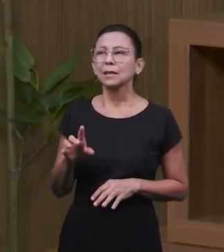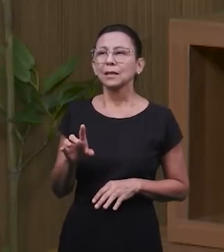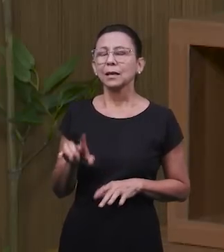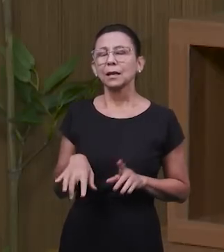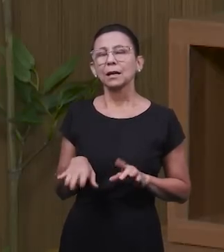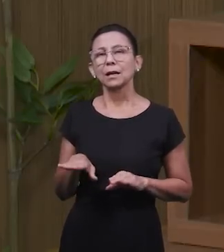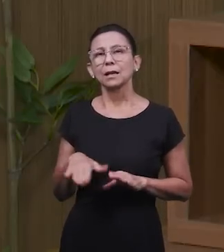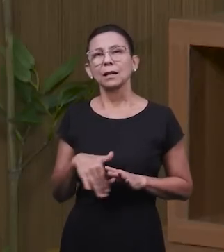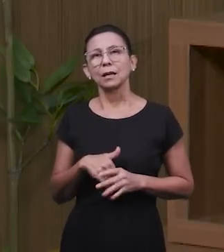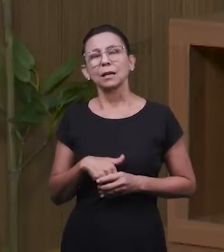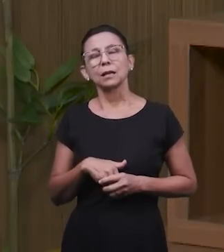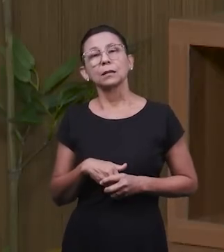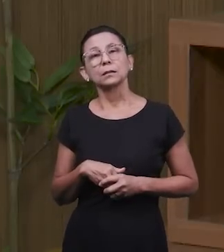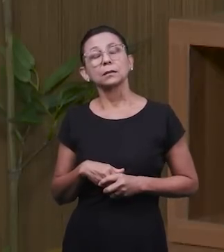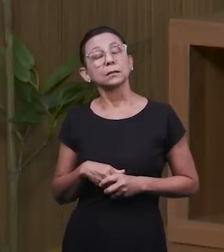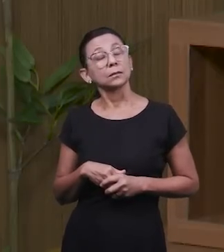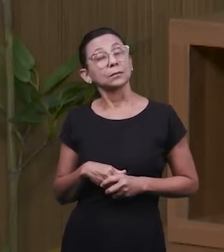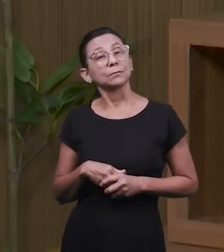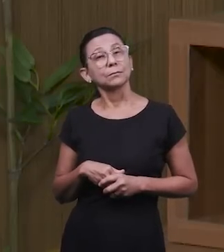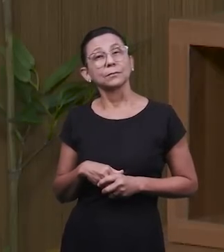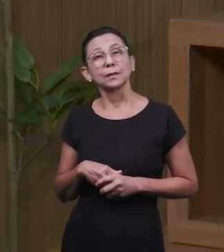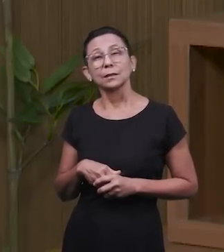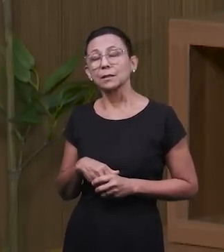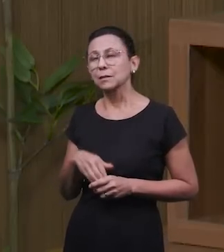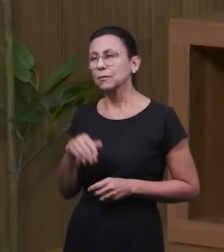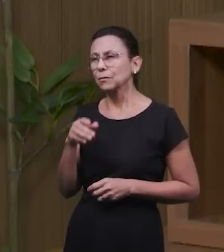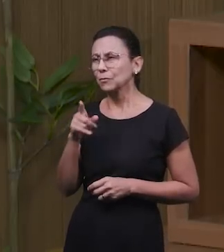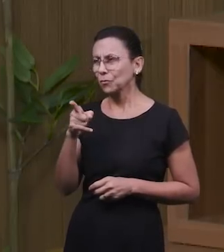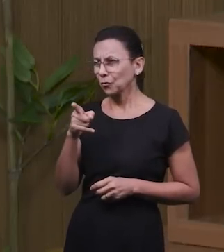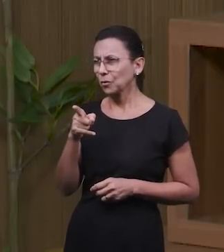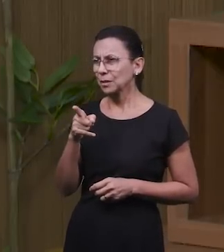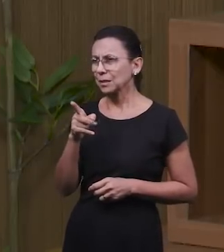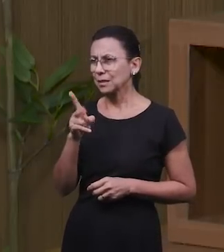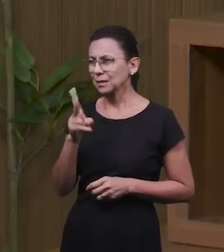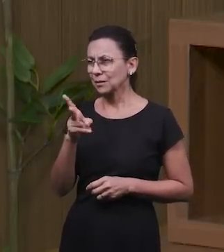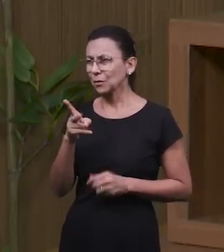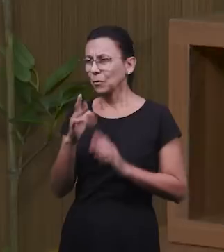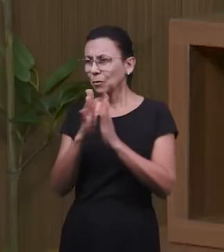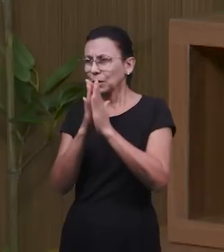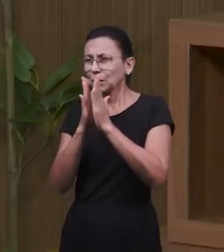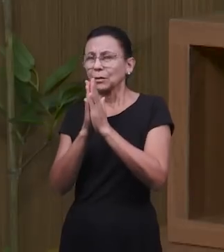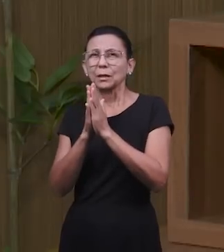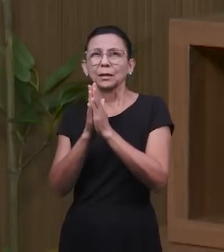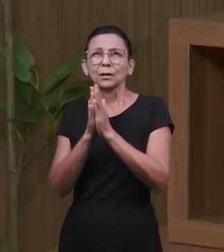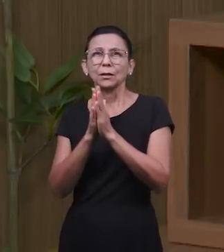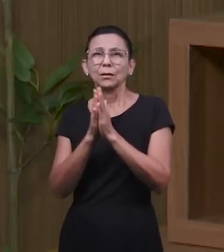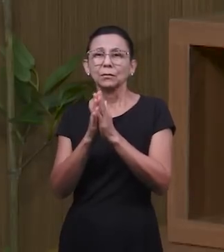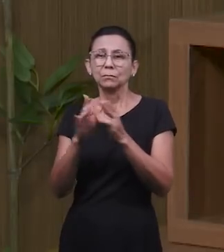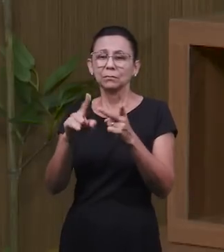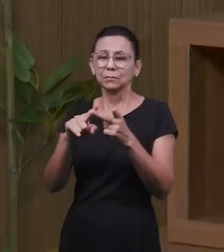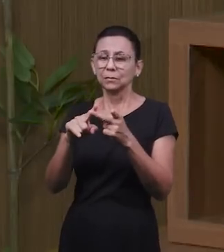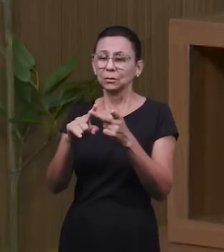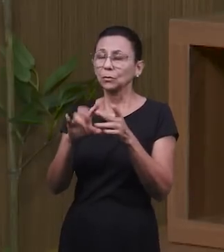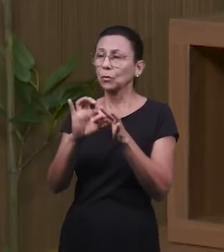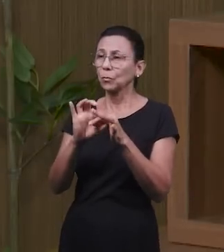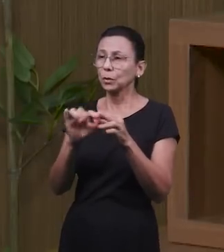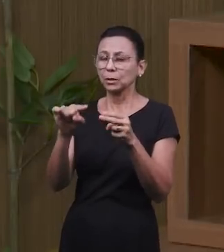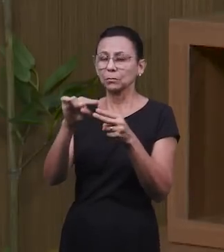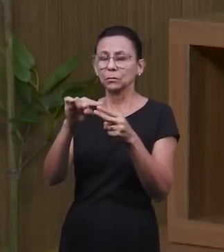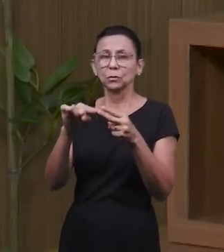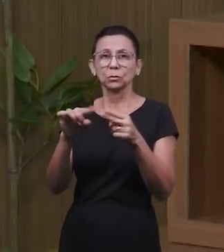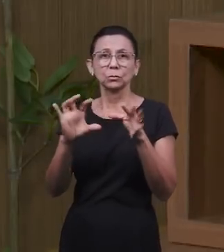você precisa primeiro de buscar a bênção, né? Você persevera na oração. Você não pode falar de comunhão sem oração. Sem